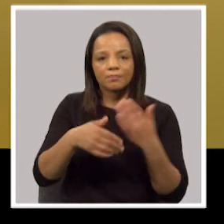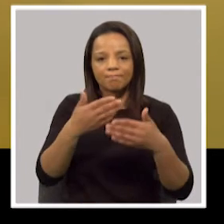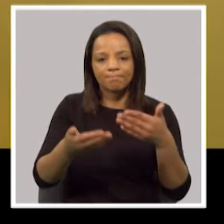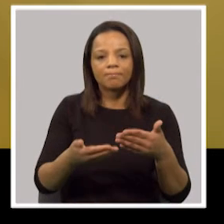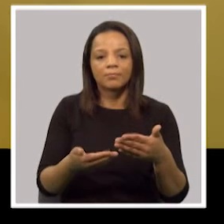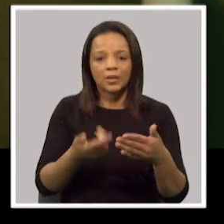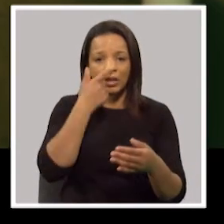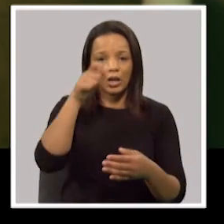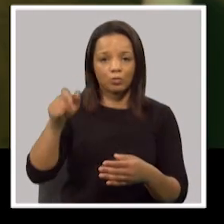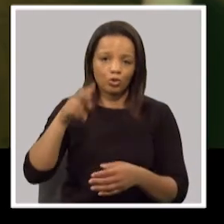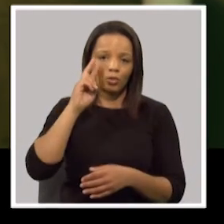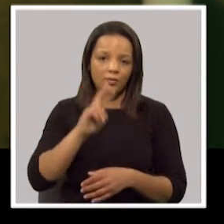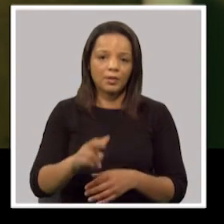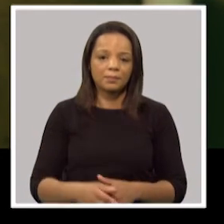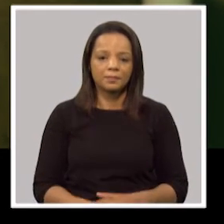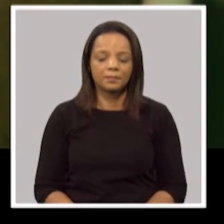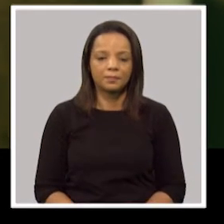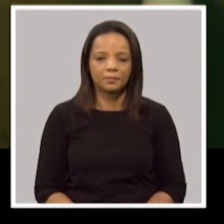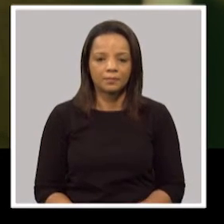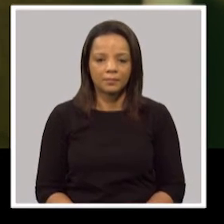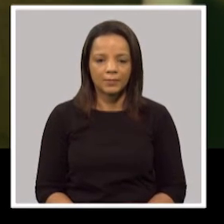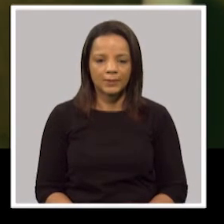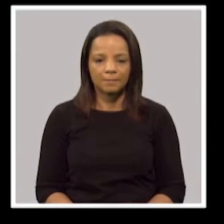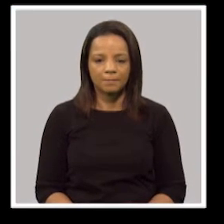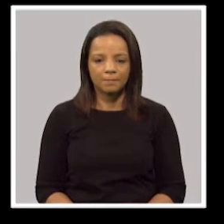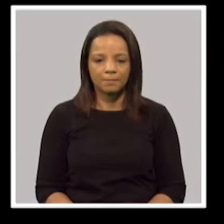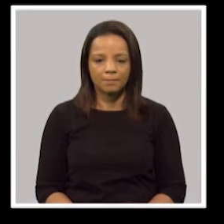mensagem aos espectadores.